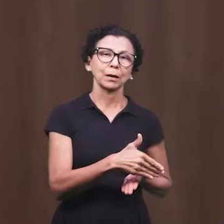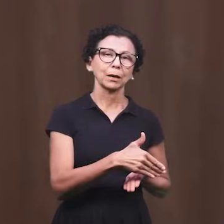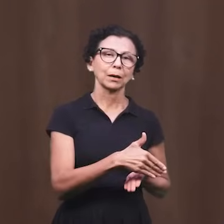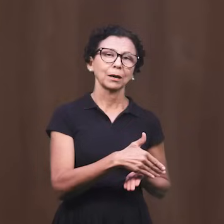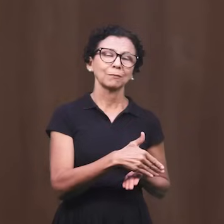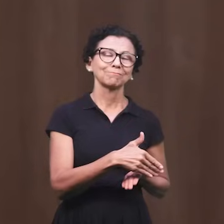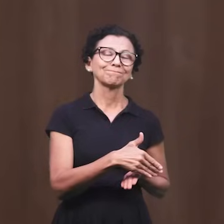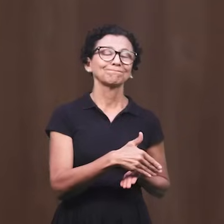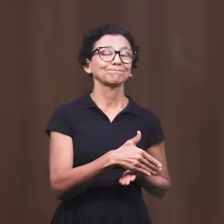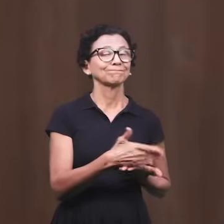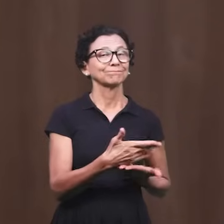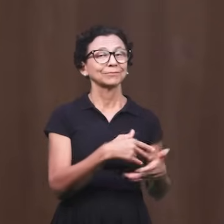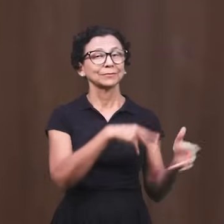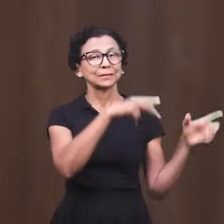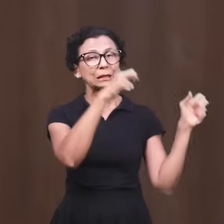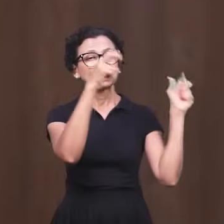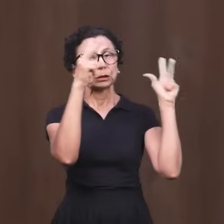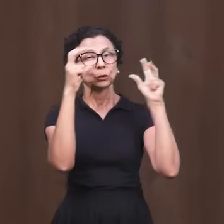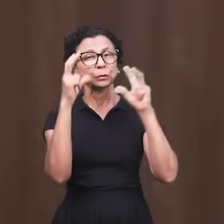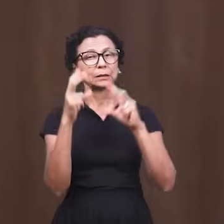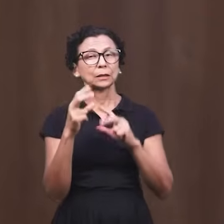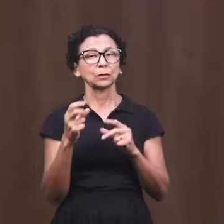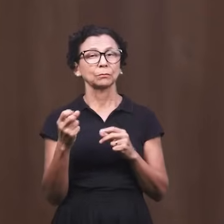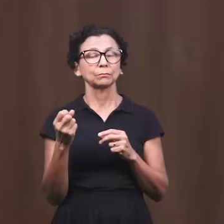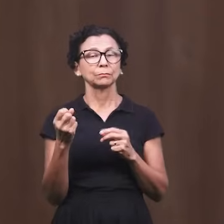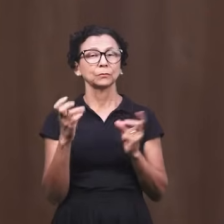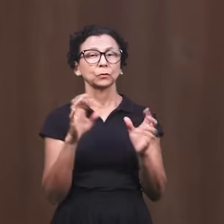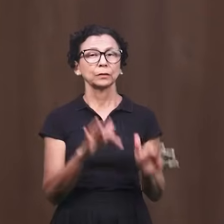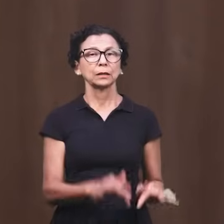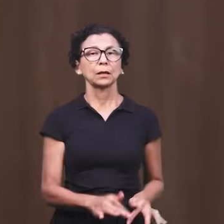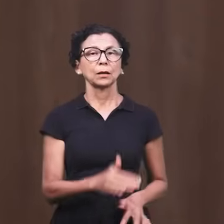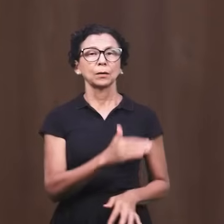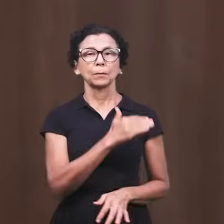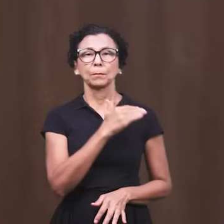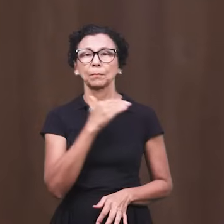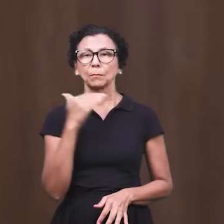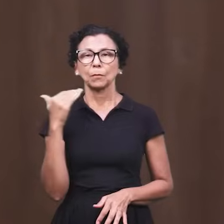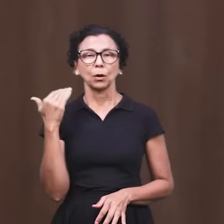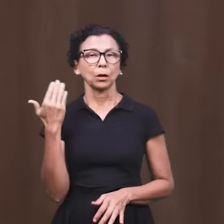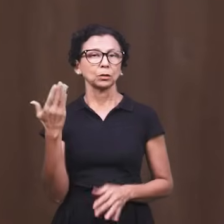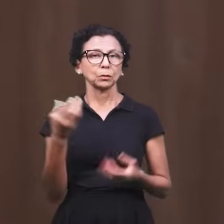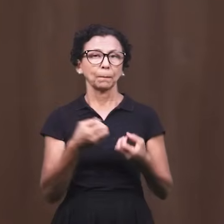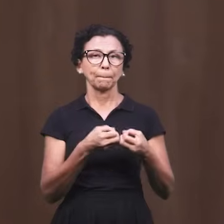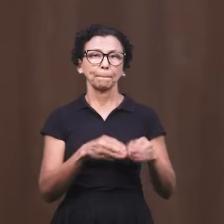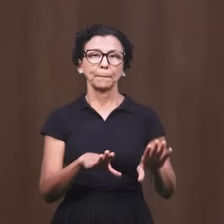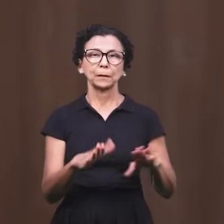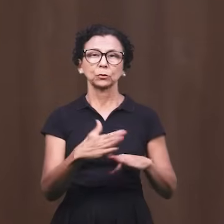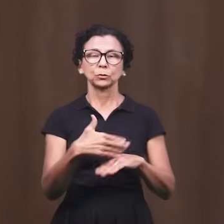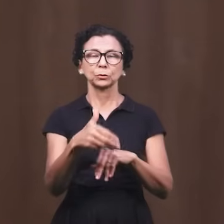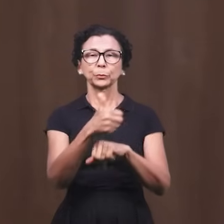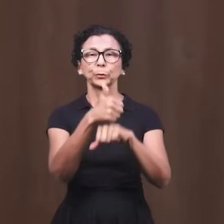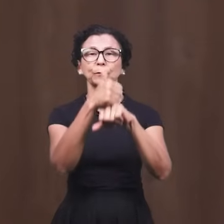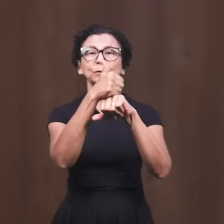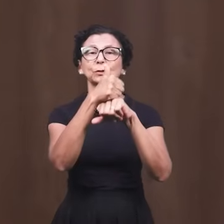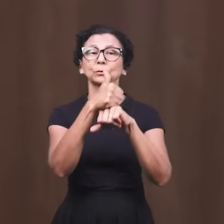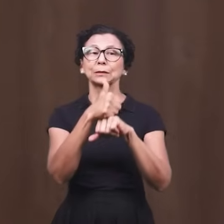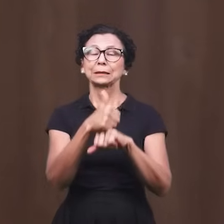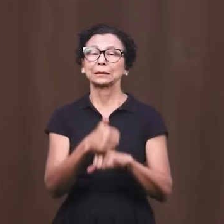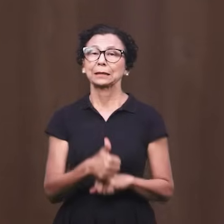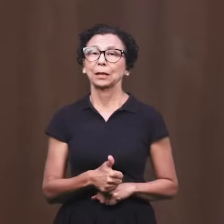e ouvindo outra voz ele vai encontrar um caminho de morte. Pode profissionalmente ser bom, mas o custo vai ser a